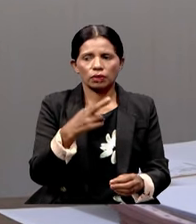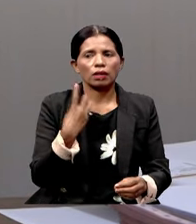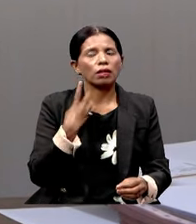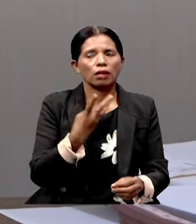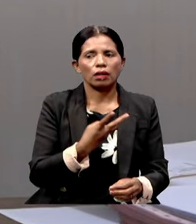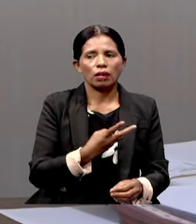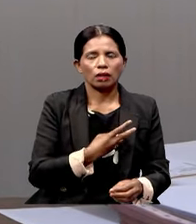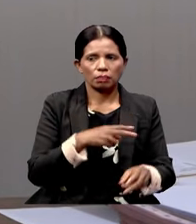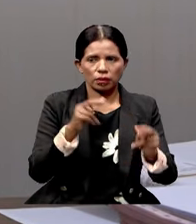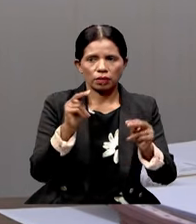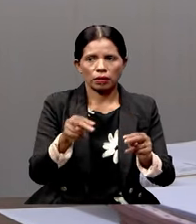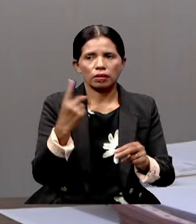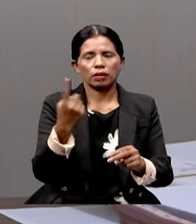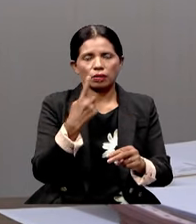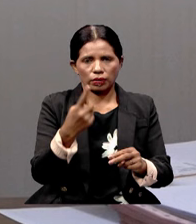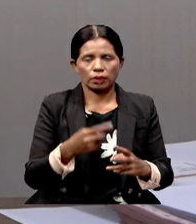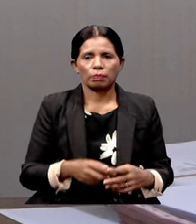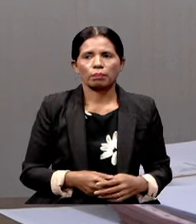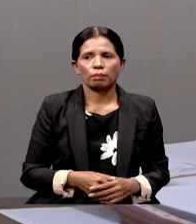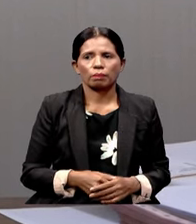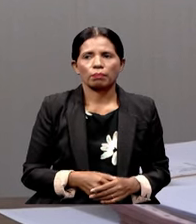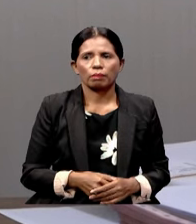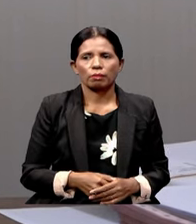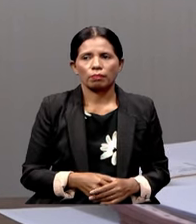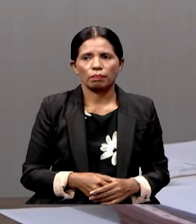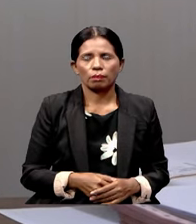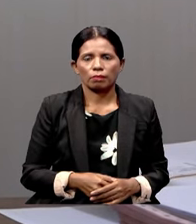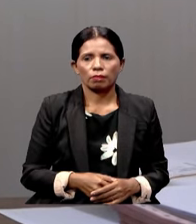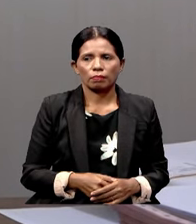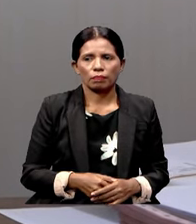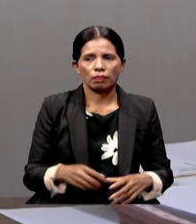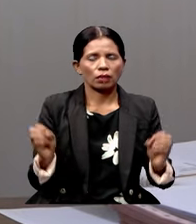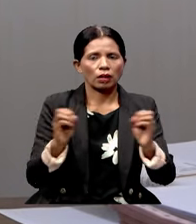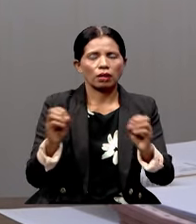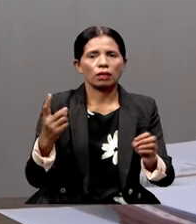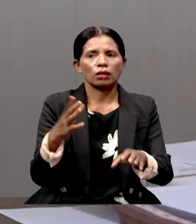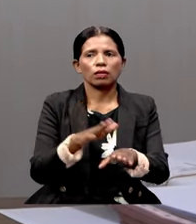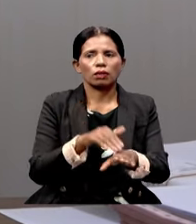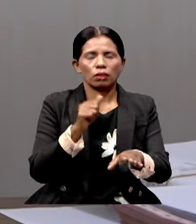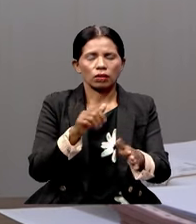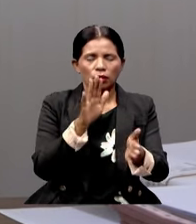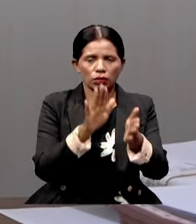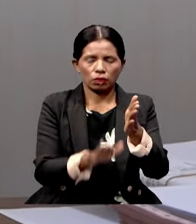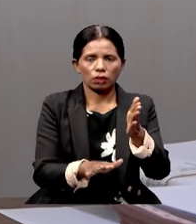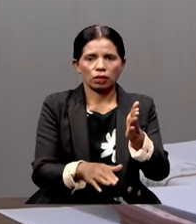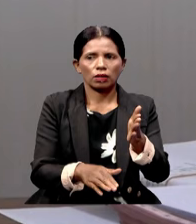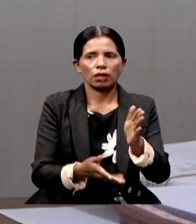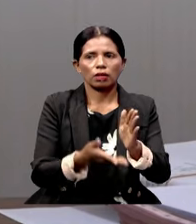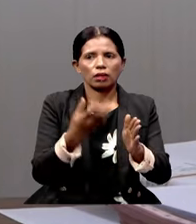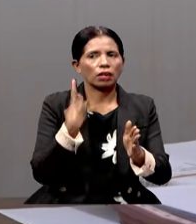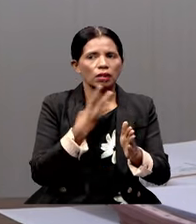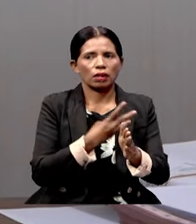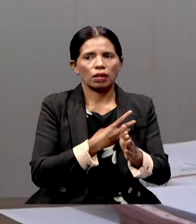yang ne sina fati ne los afita usi tasha ne bima tungka saka ne